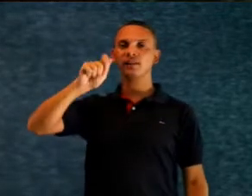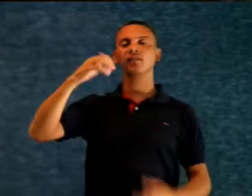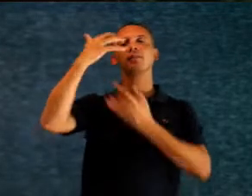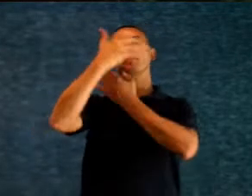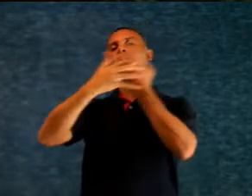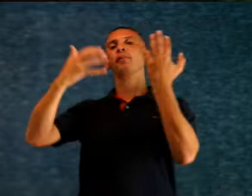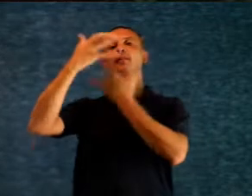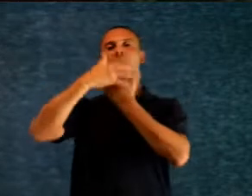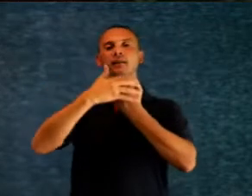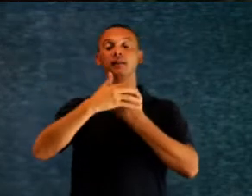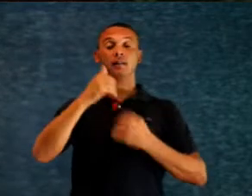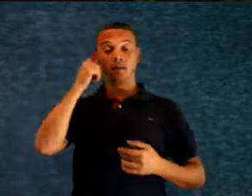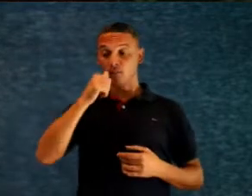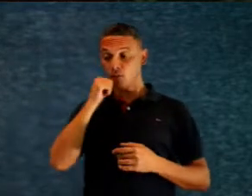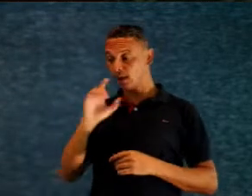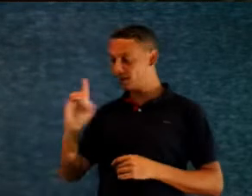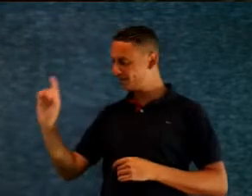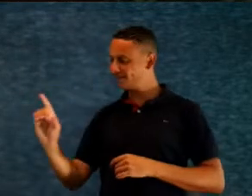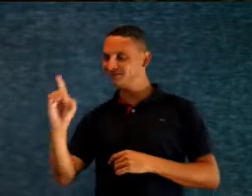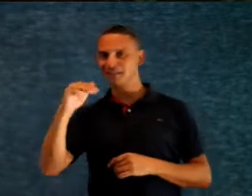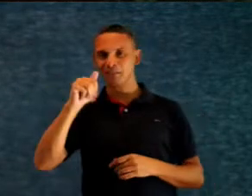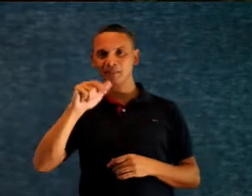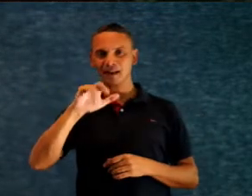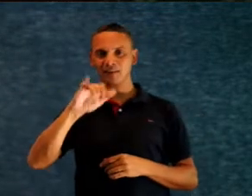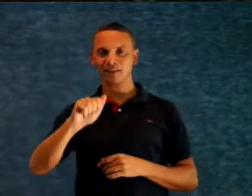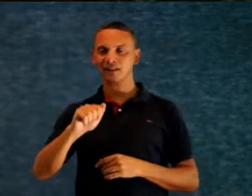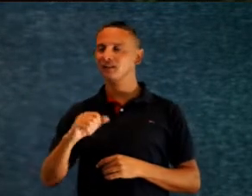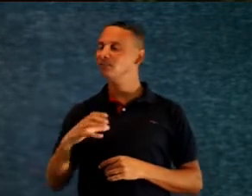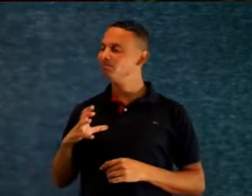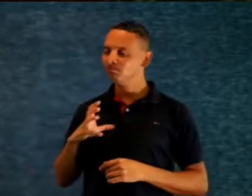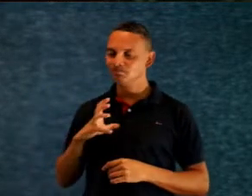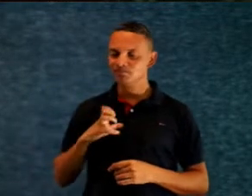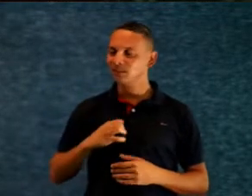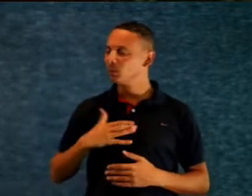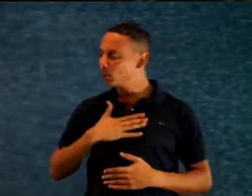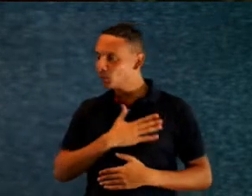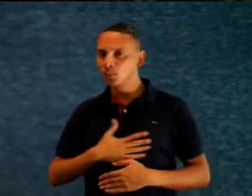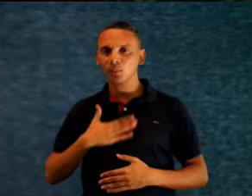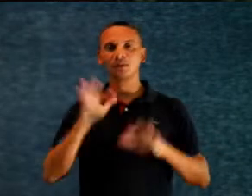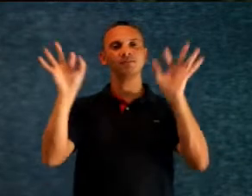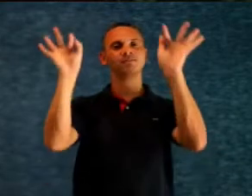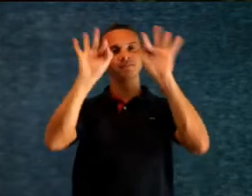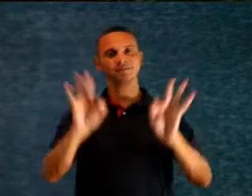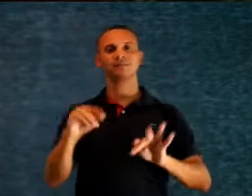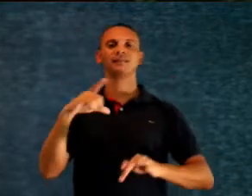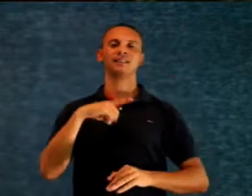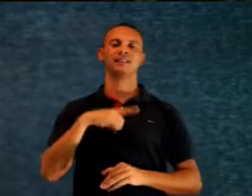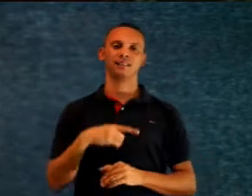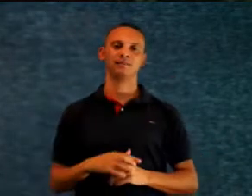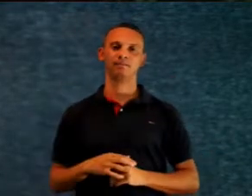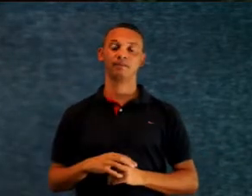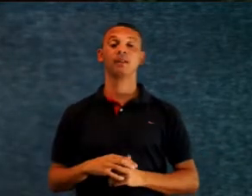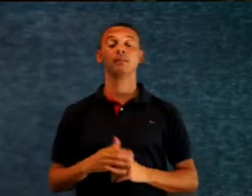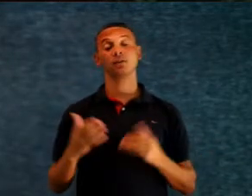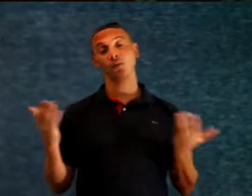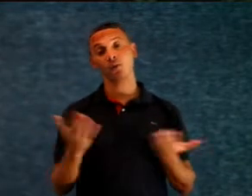linda. Aquilo, para ela, era a razão de viver dela. Hoje, infelizmente, o Centro de Estudos Brasileiros já não existe. Não